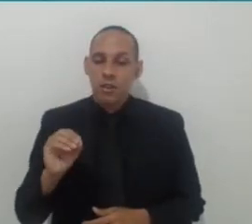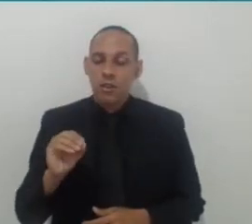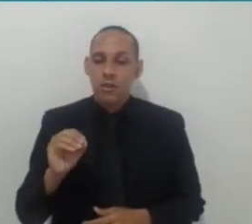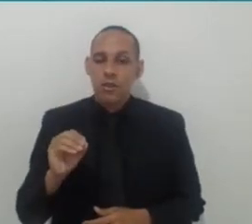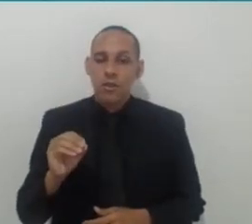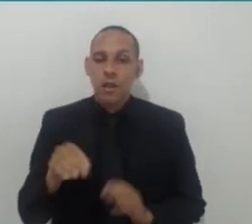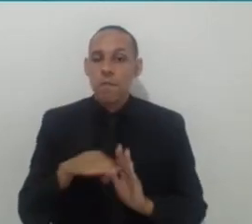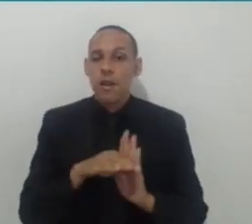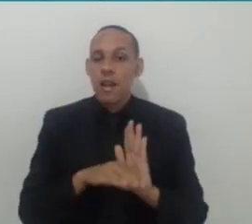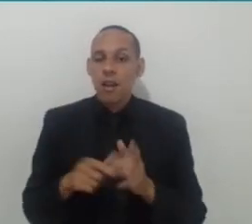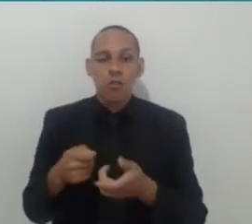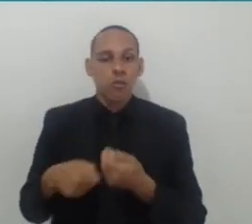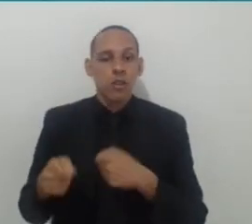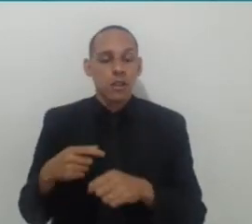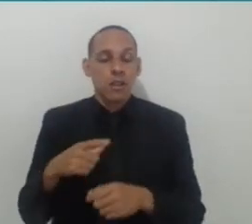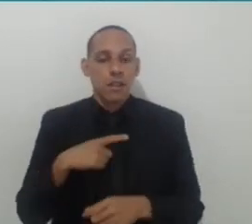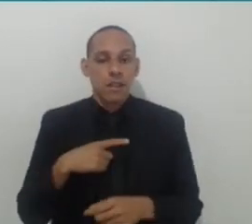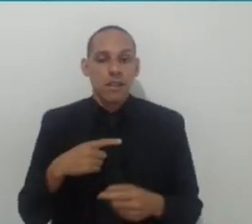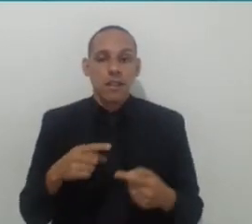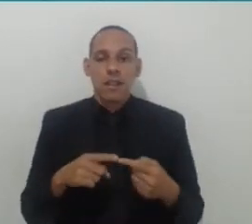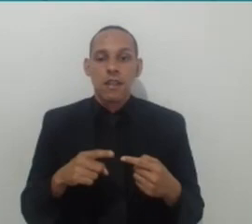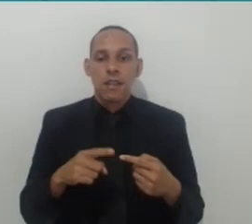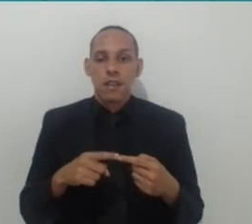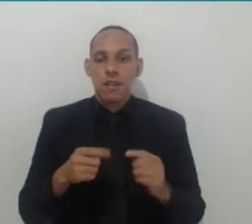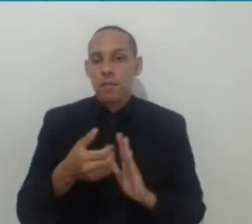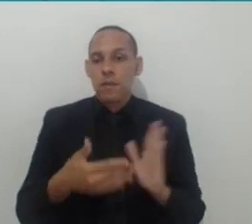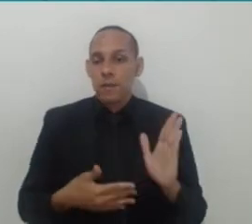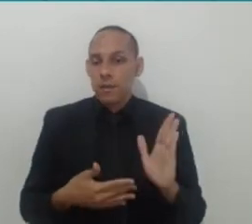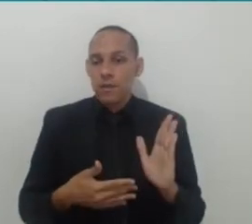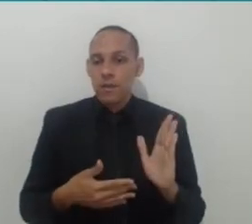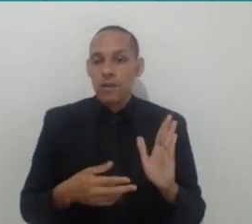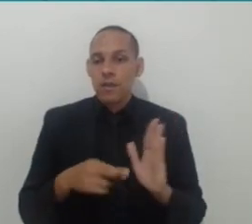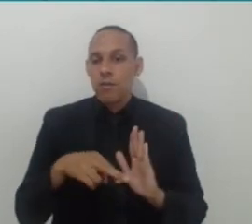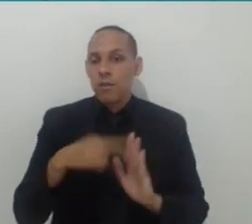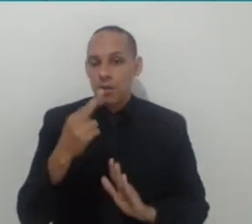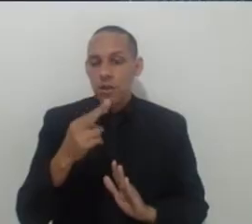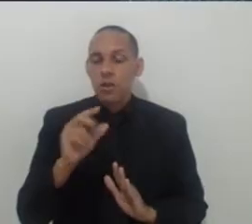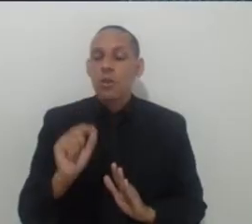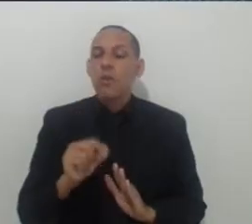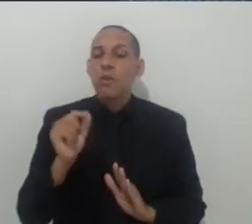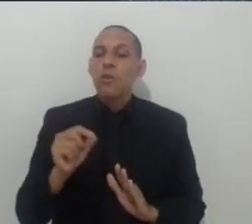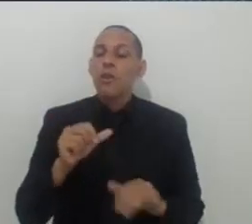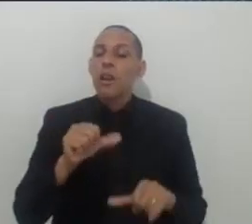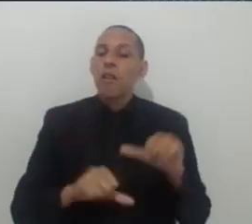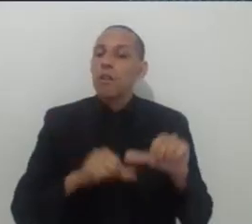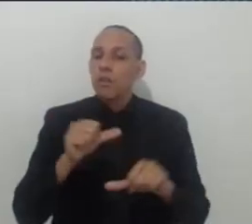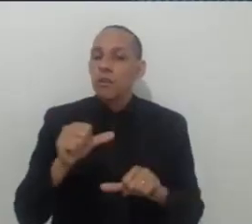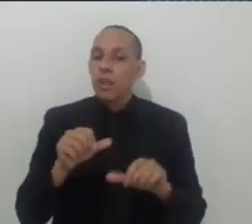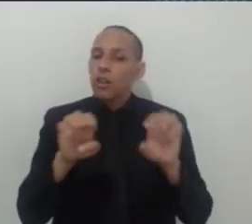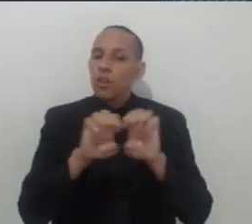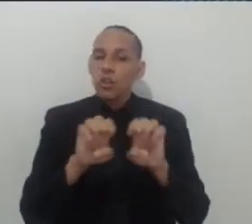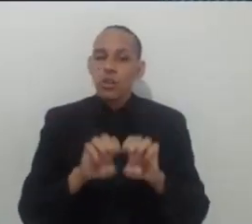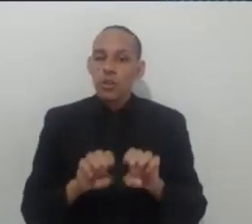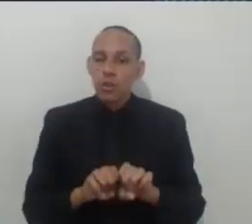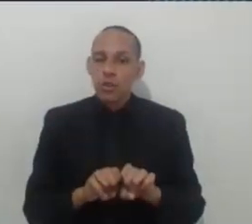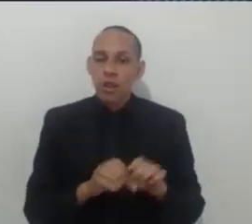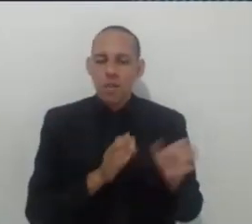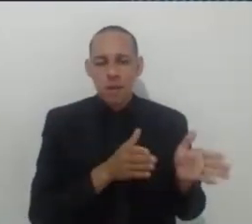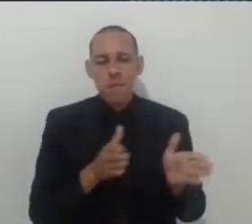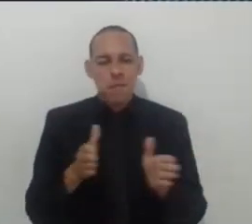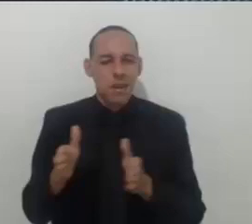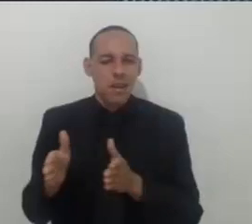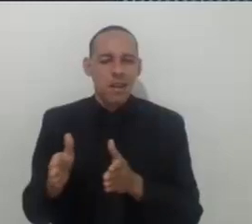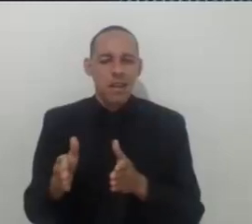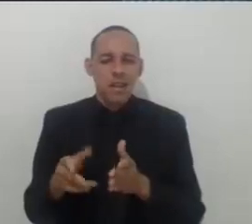administrativa, temos aí a minuta de resolução que dispõe sobre a alteração da estrutura organizacional do